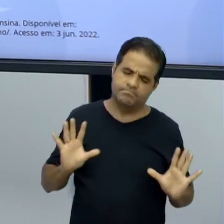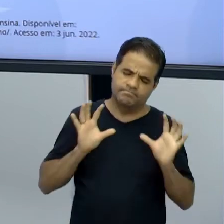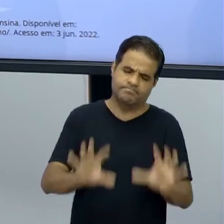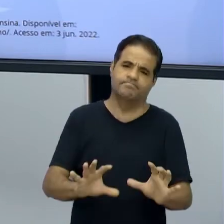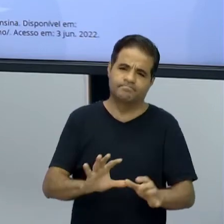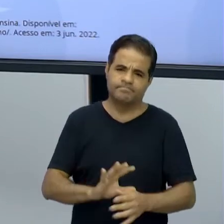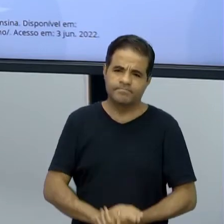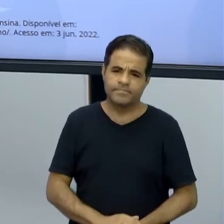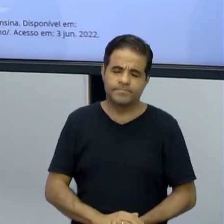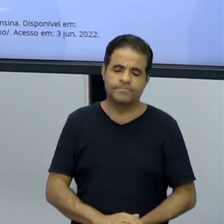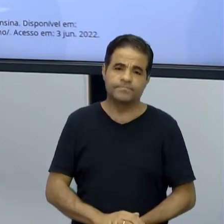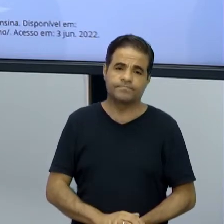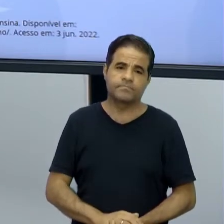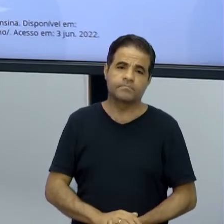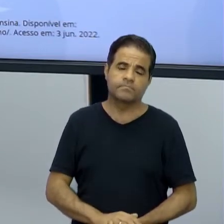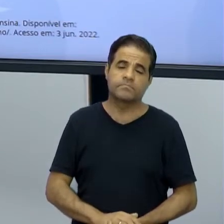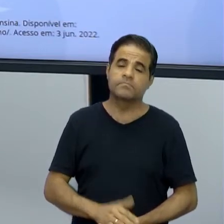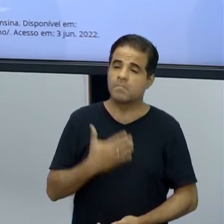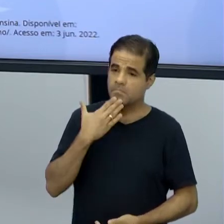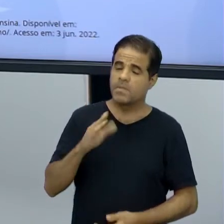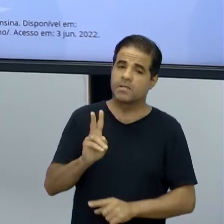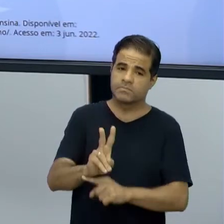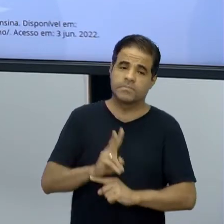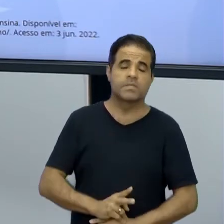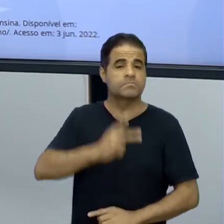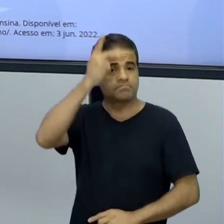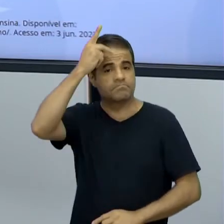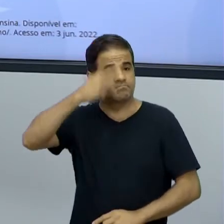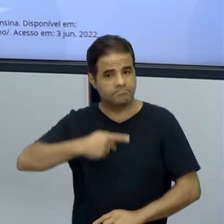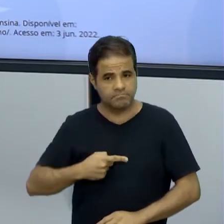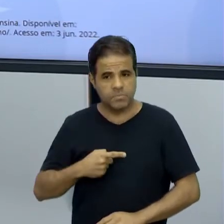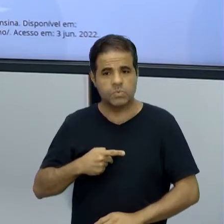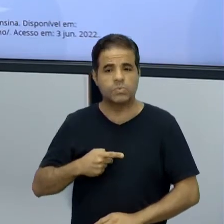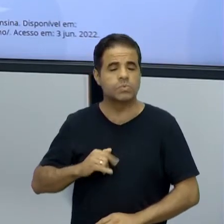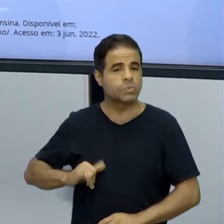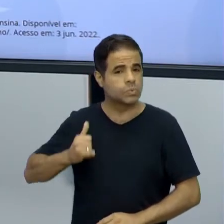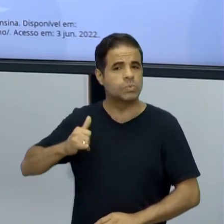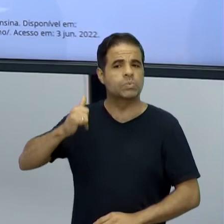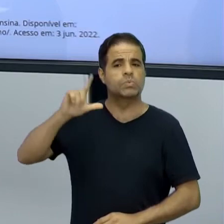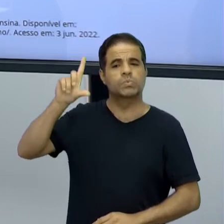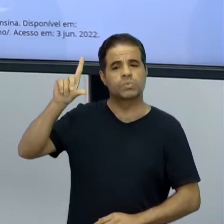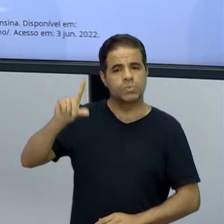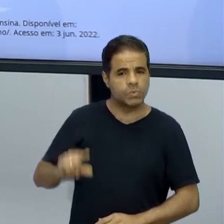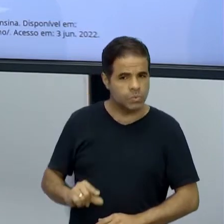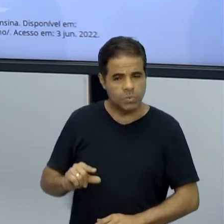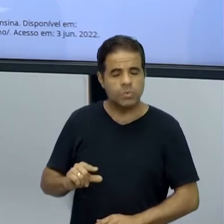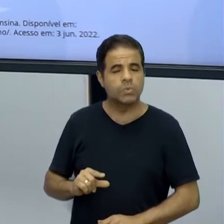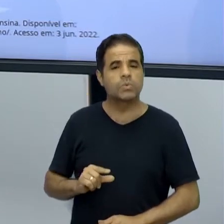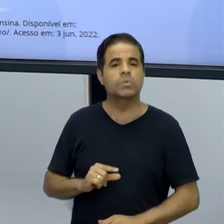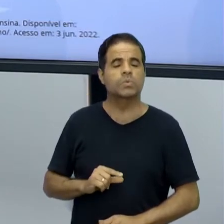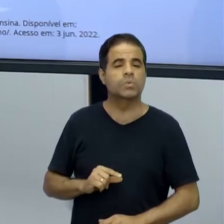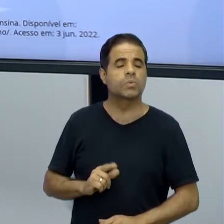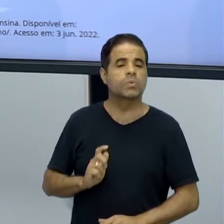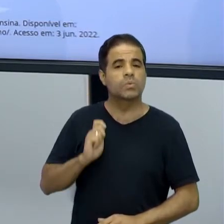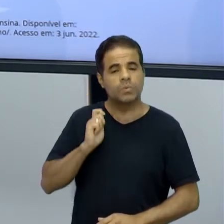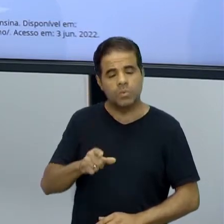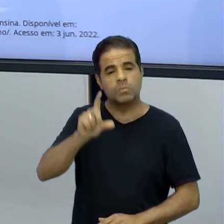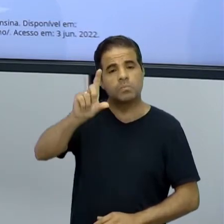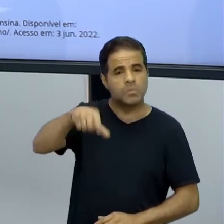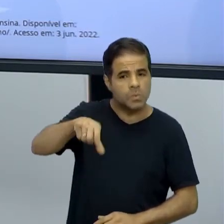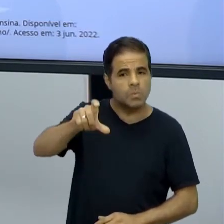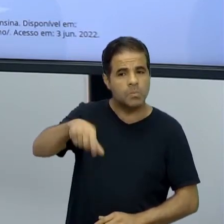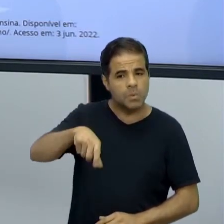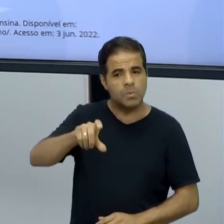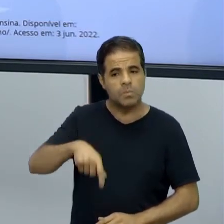a gente pega um empréstimo pessoal com os juros um pouco menor do que as prestações de um cartão de crédito que